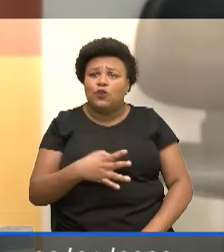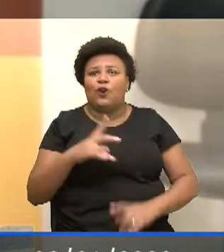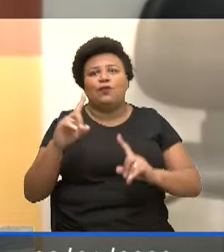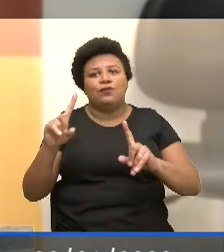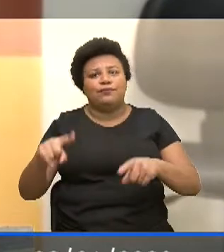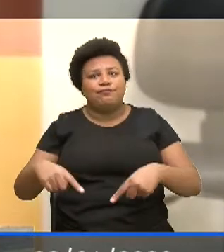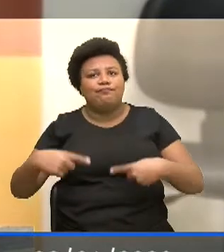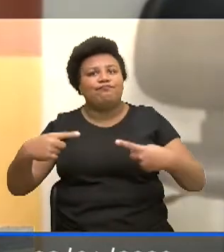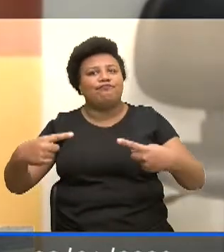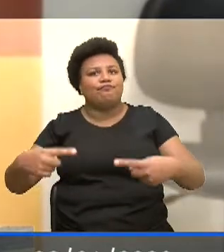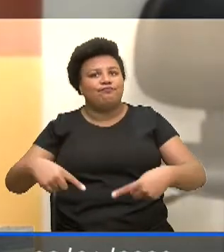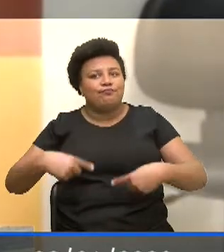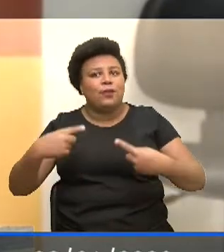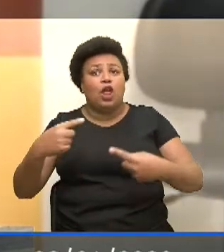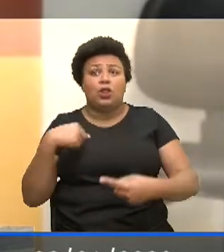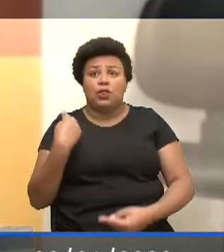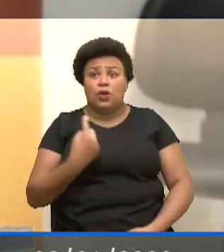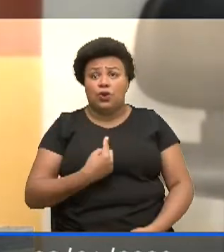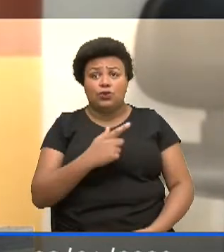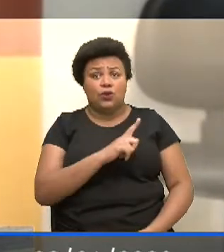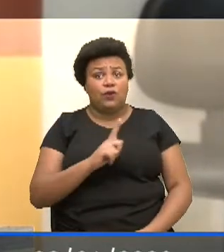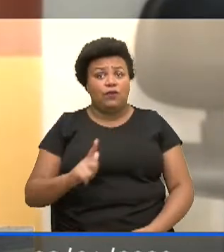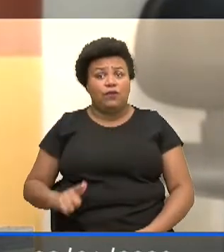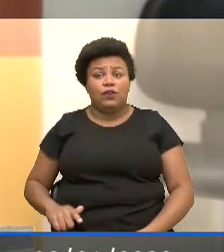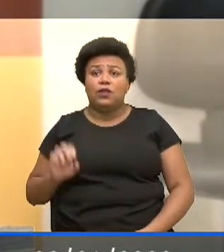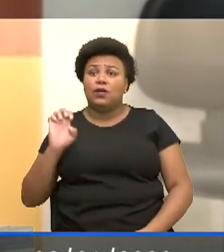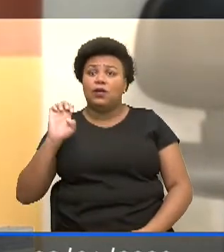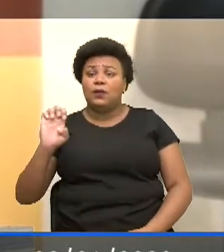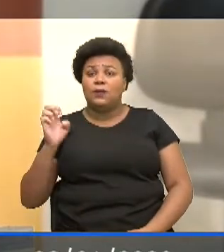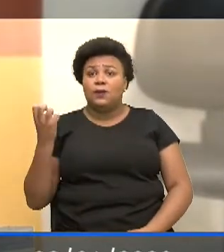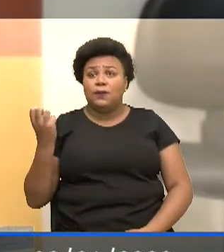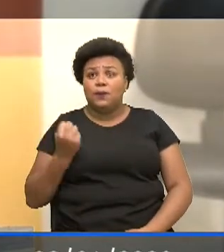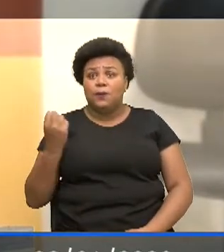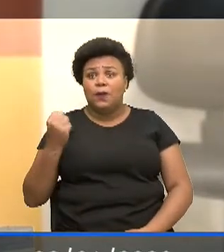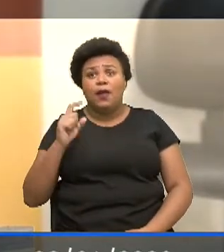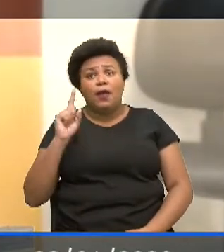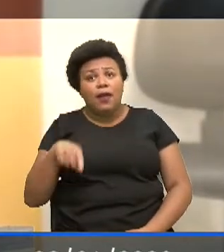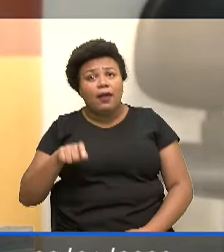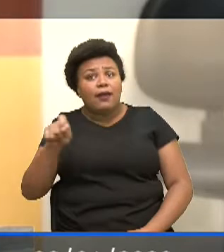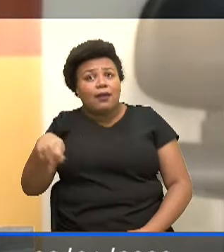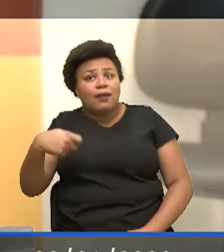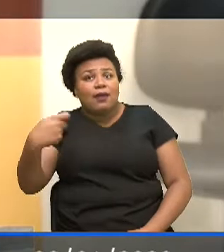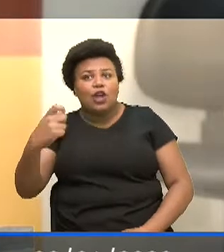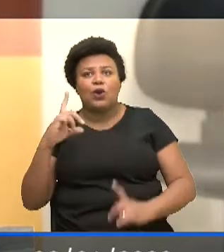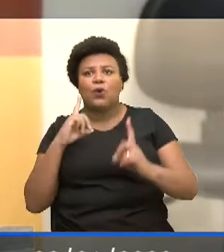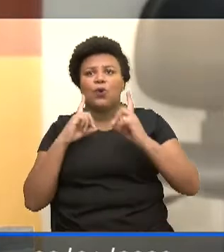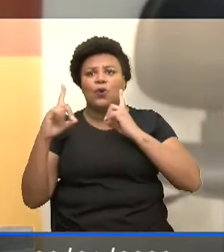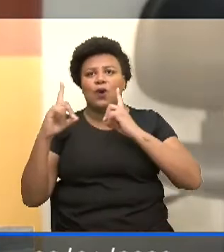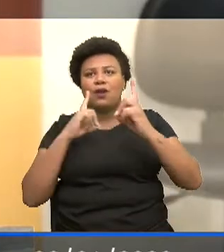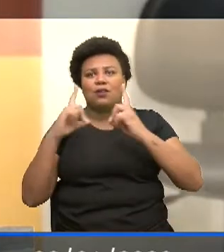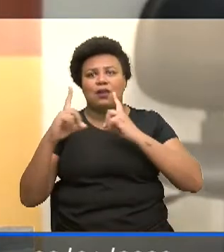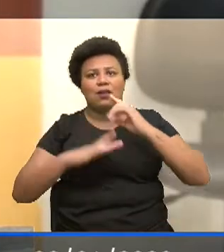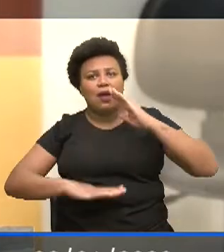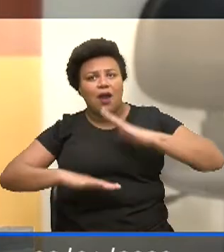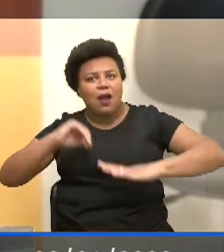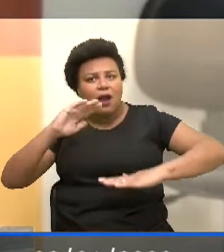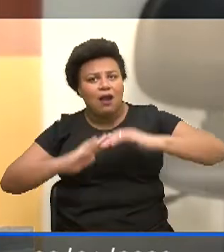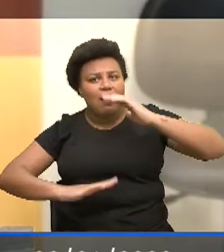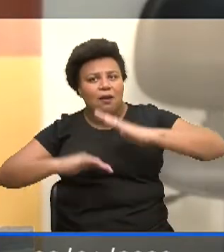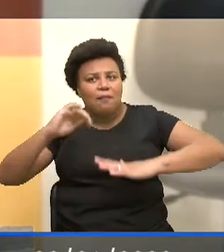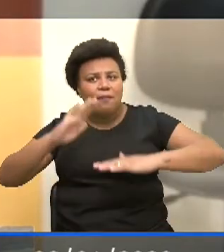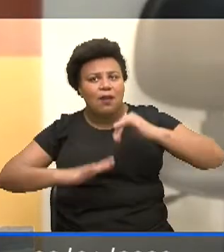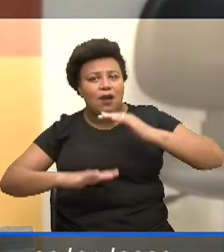desafios. O nosso governador Eduardo Leite é quem coordena diretamente a execução